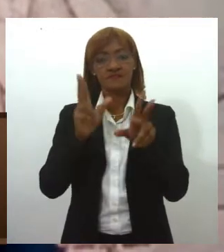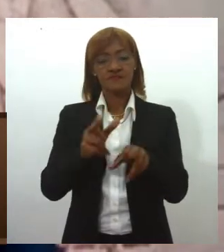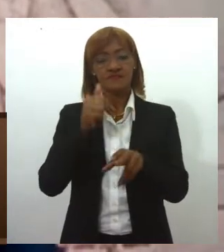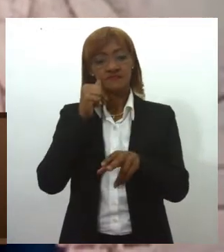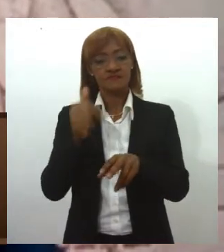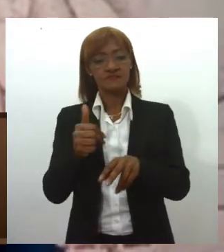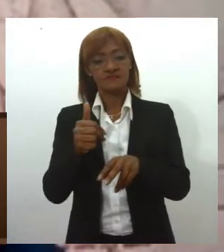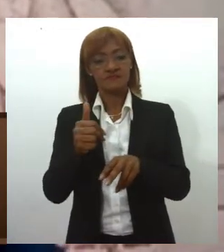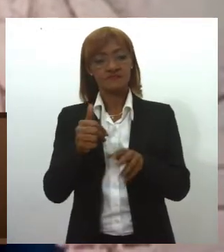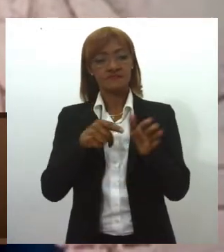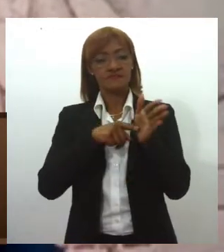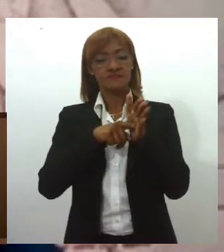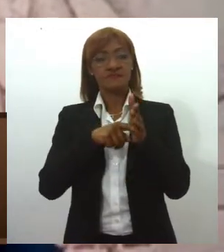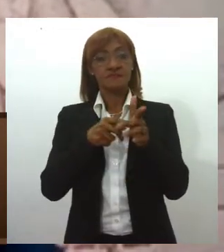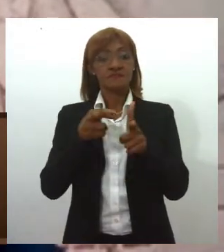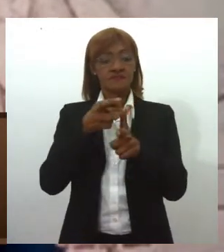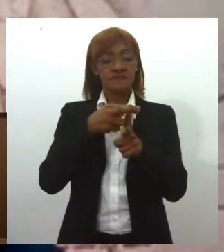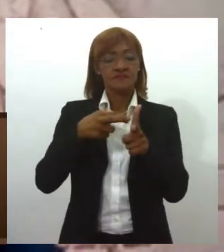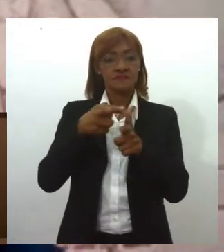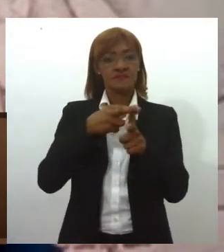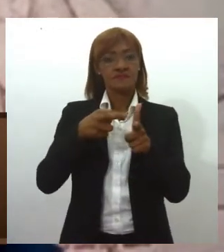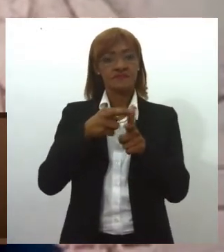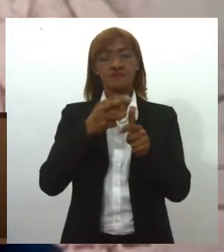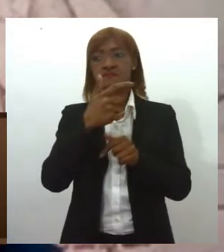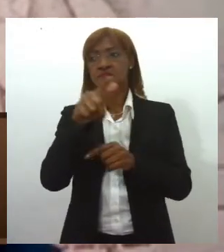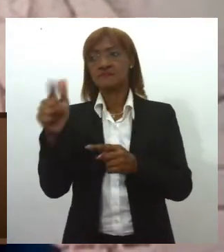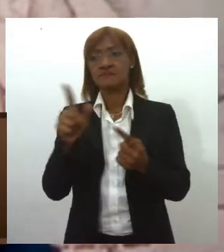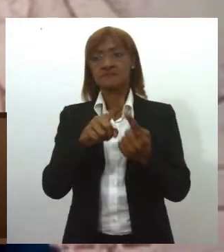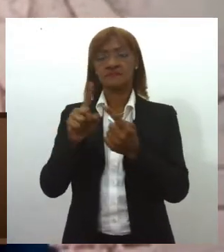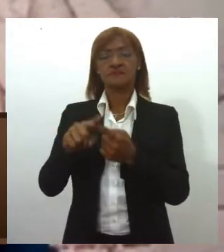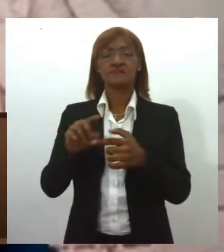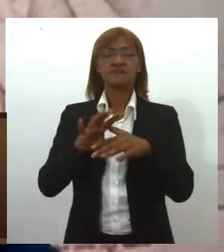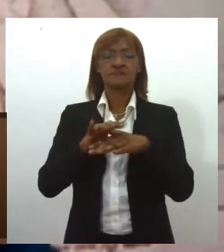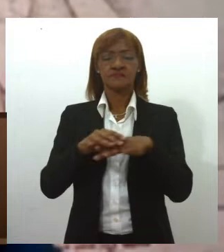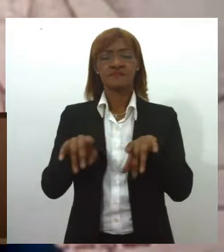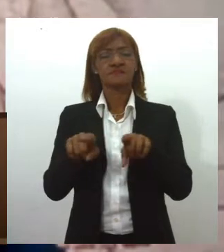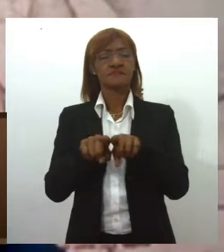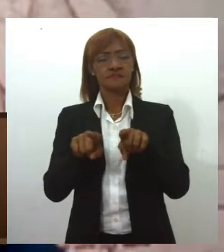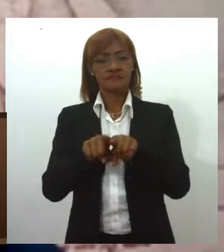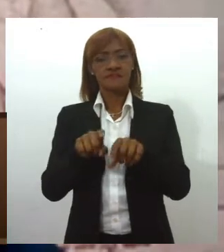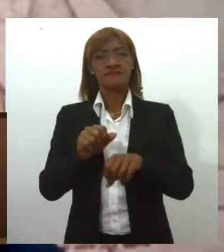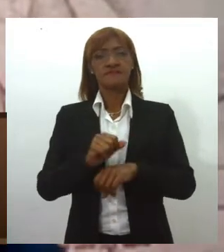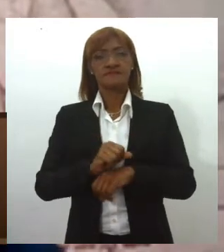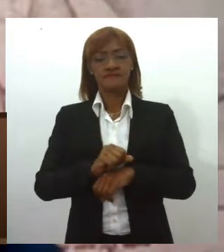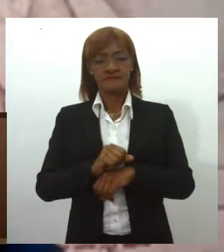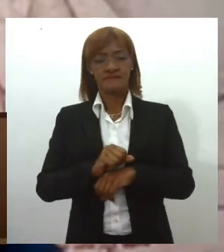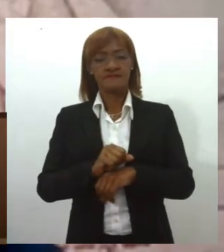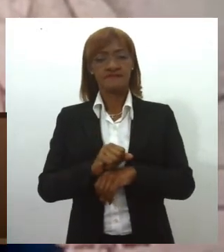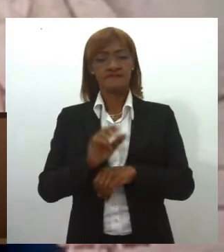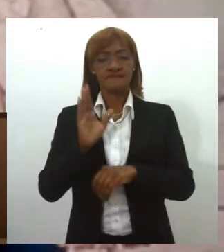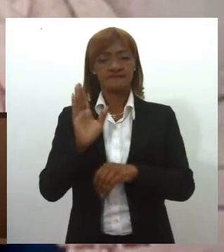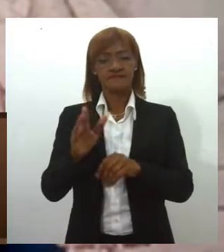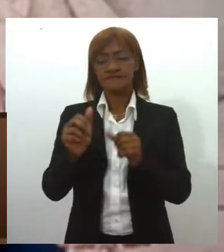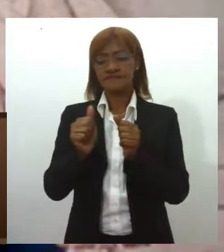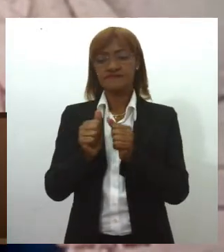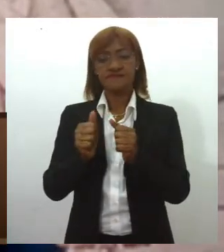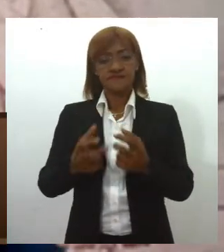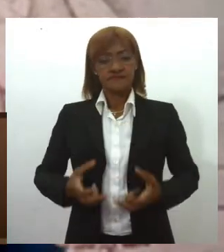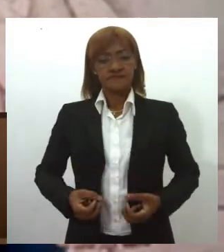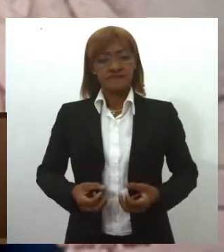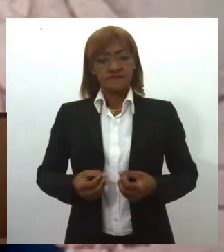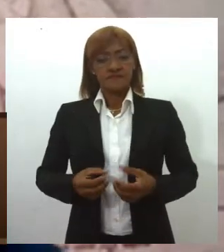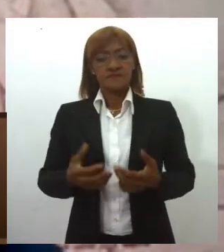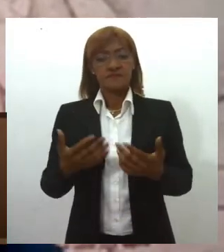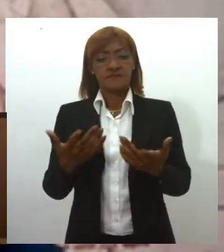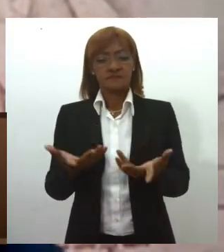câncer, mas todas as outras doenças, prevenção de doença cardiovascular, que junto com o câncer é a maior